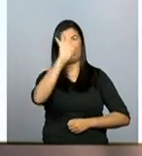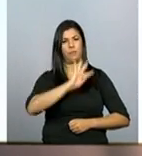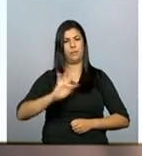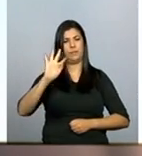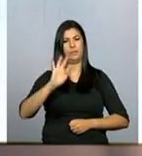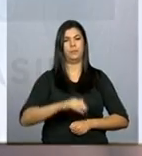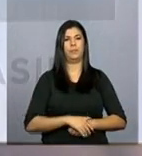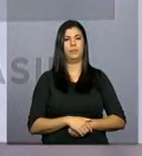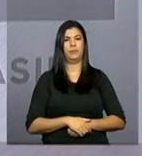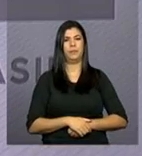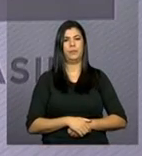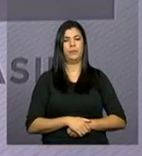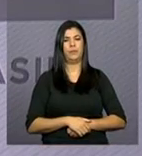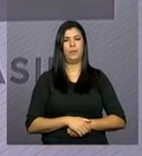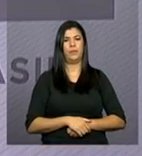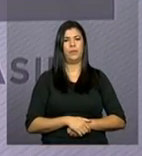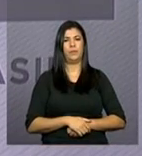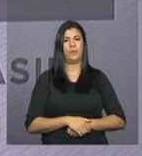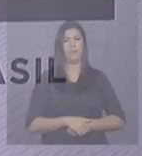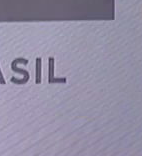Federal.